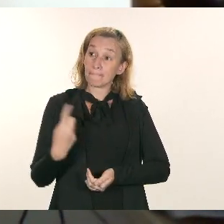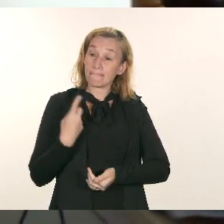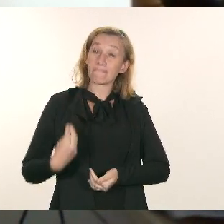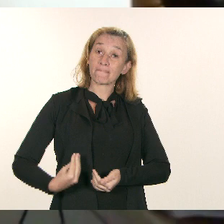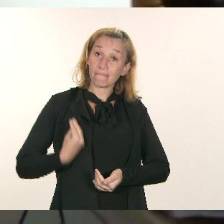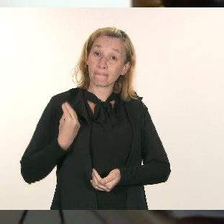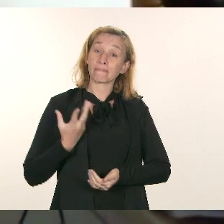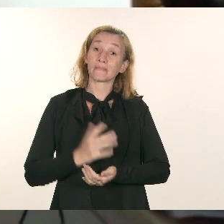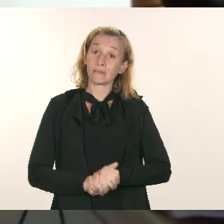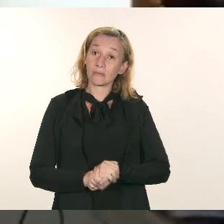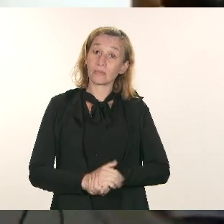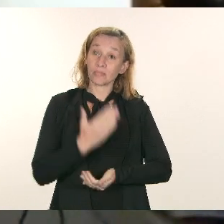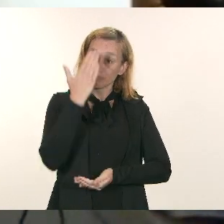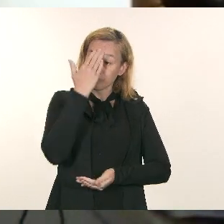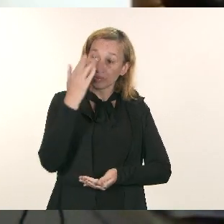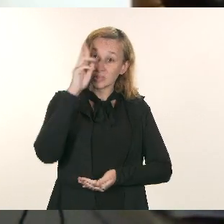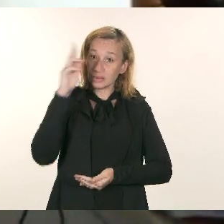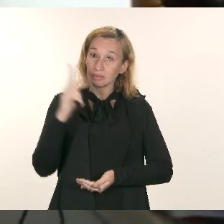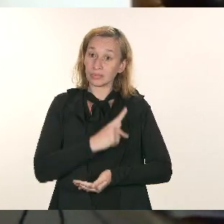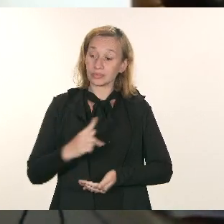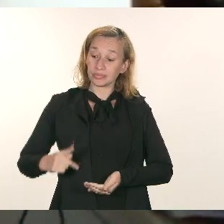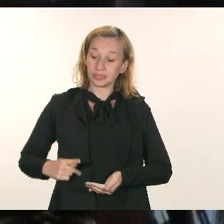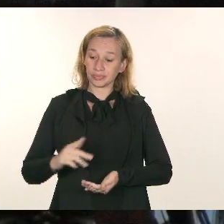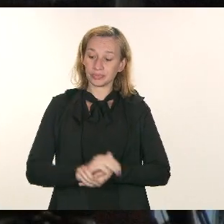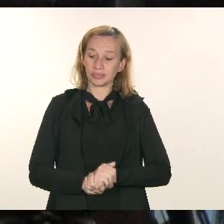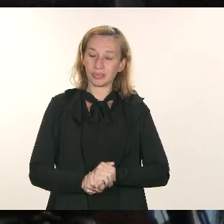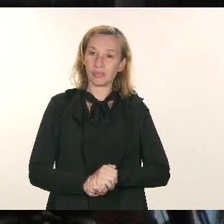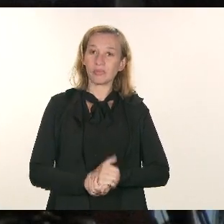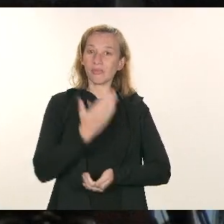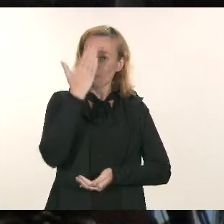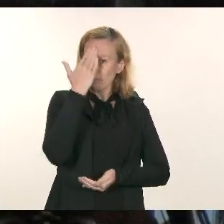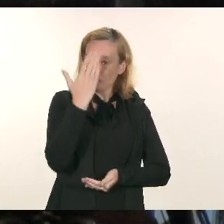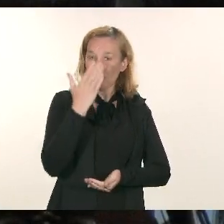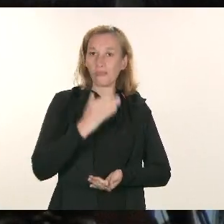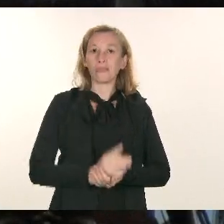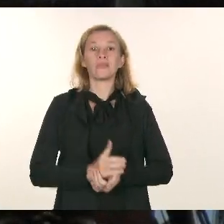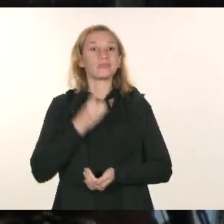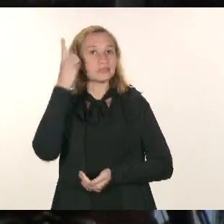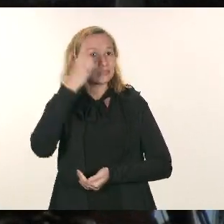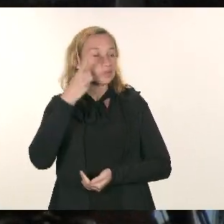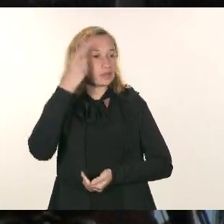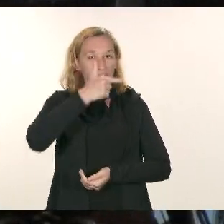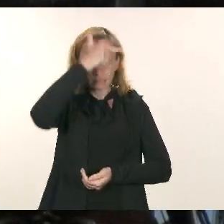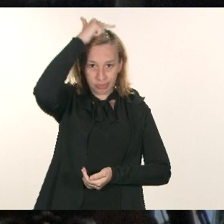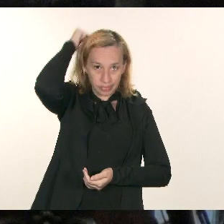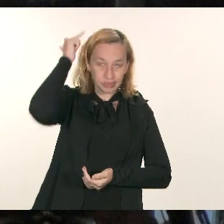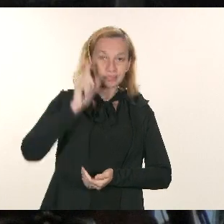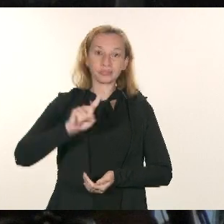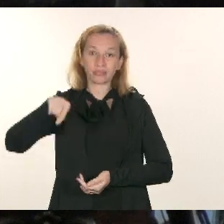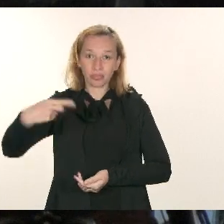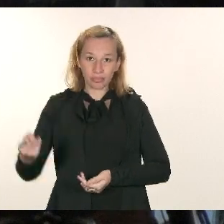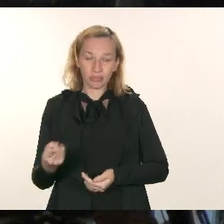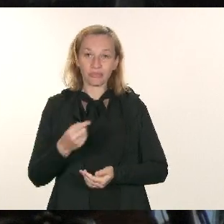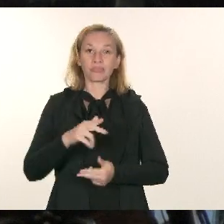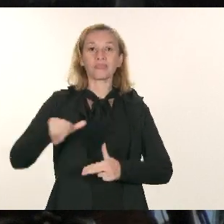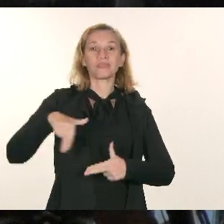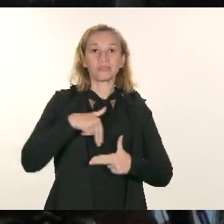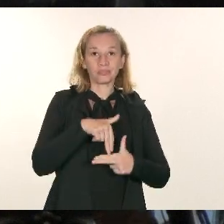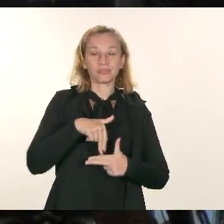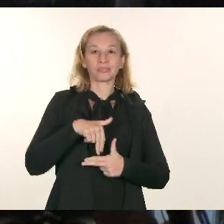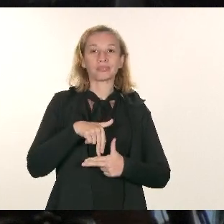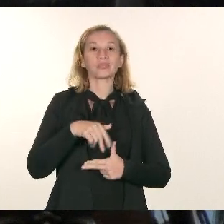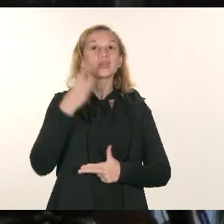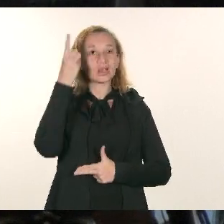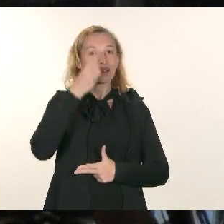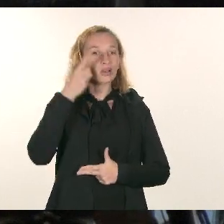vidas. Muito obrigado, senhor presidente. Obrigado, nobre deputado Luiz Paulo. Próximo orador inscrito é o